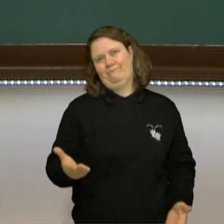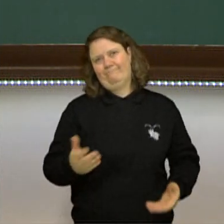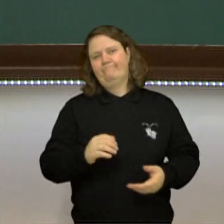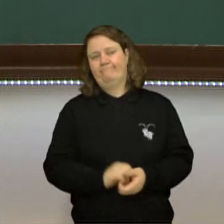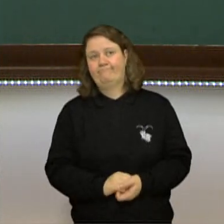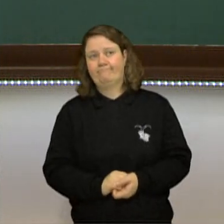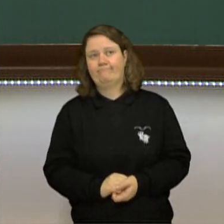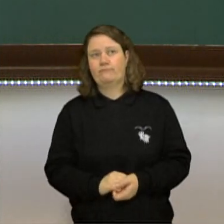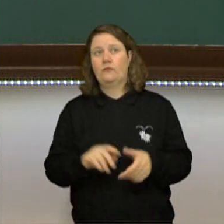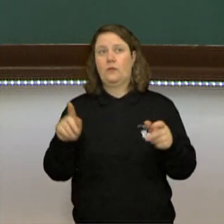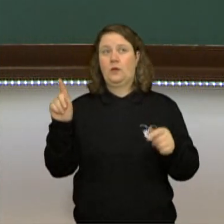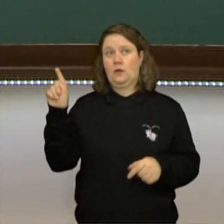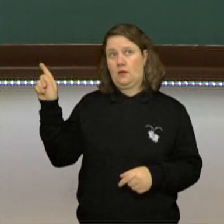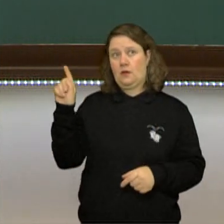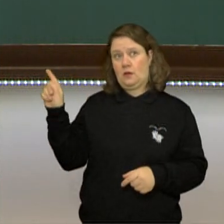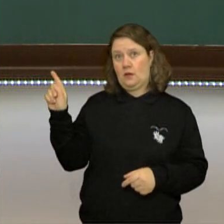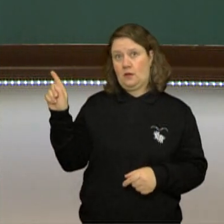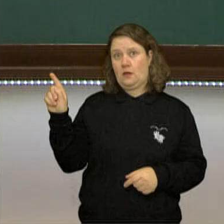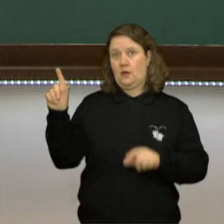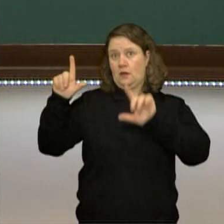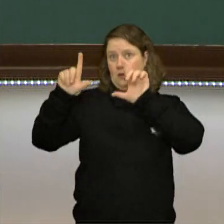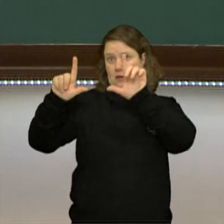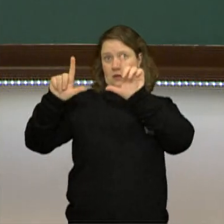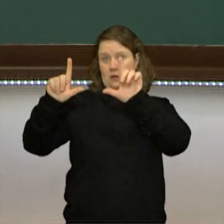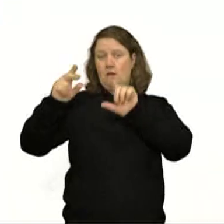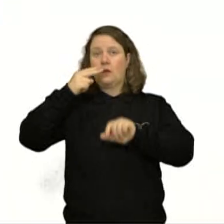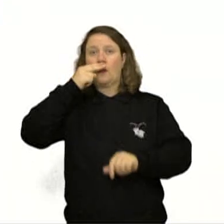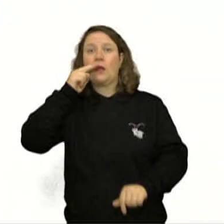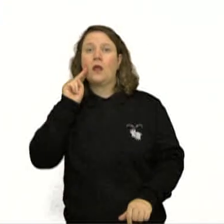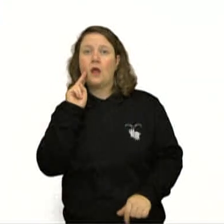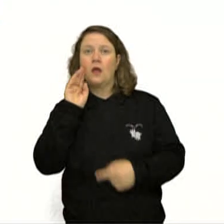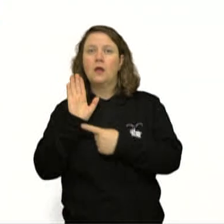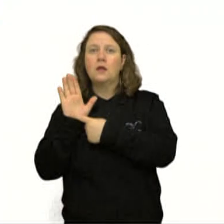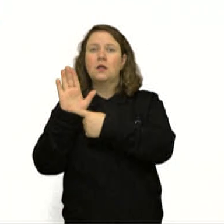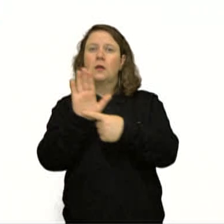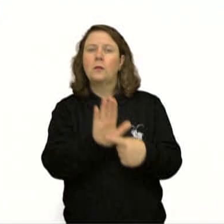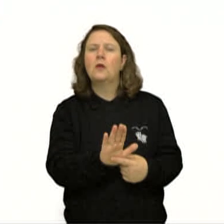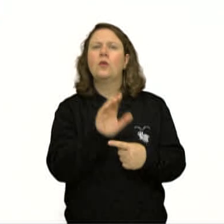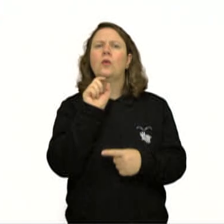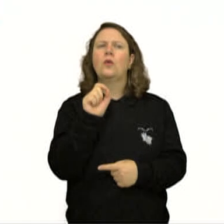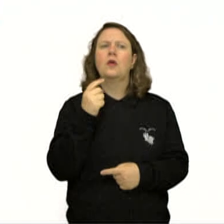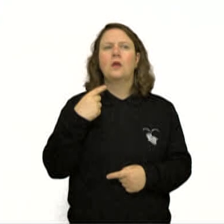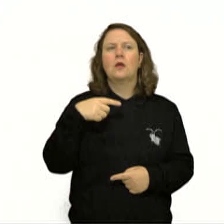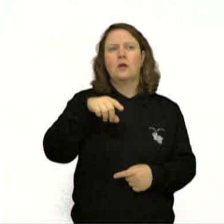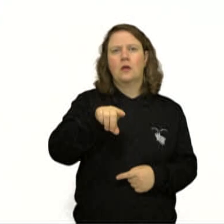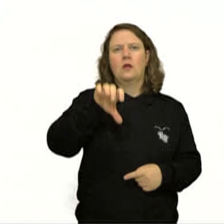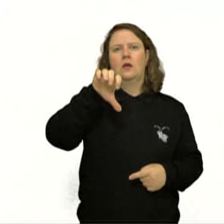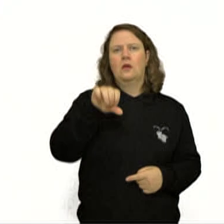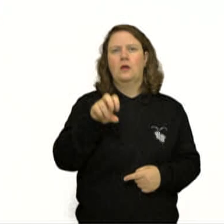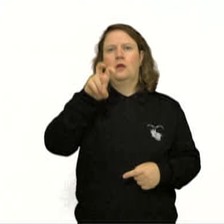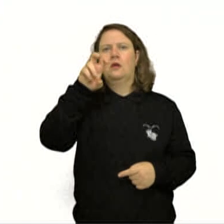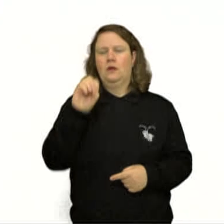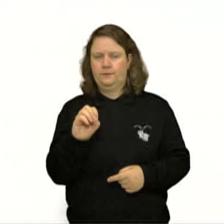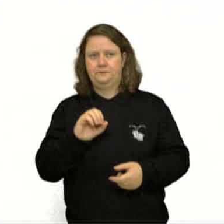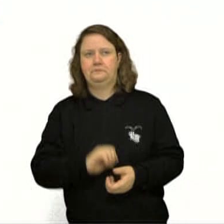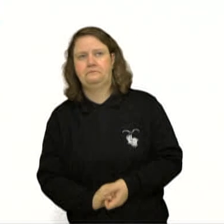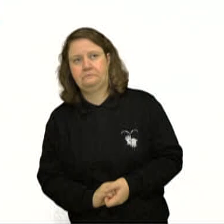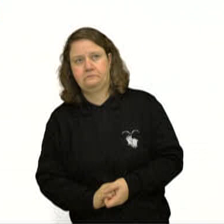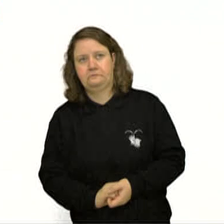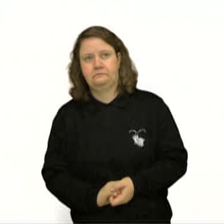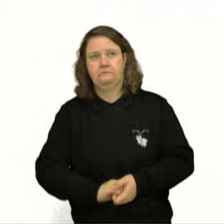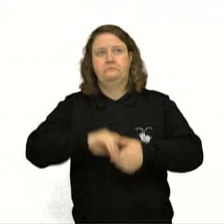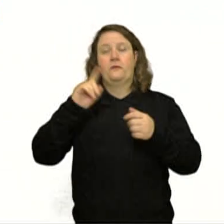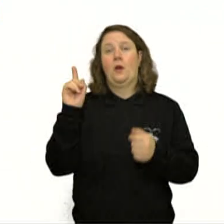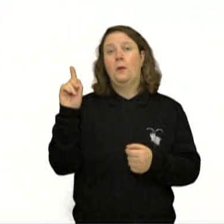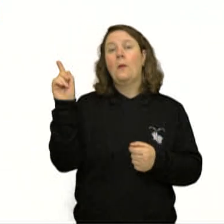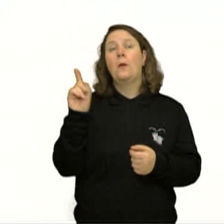gente pode ver aqui nesse pôster de Stalin exibido em um evento em Leipzig, em 1950. Não dá para ler inteiro, mas está em